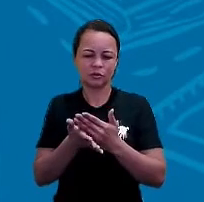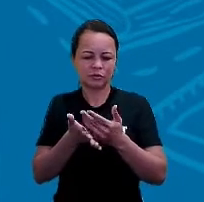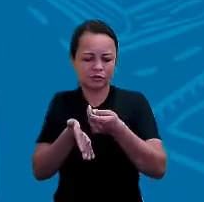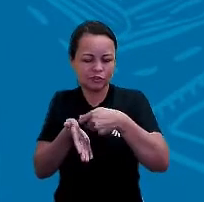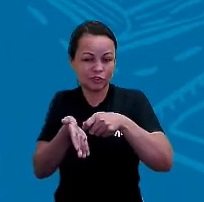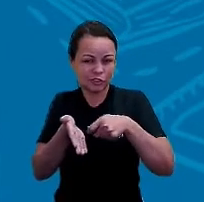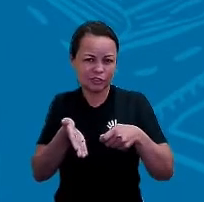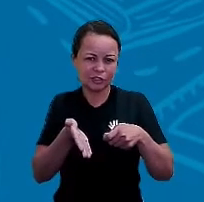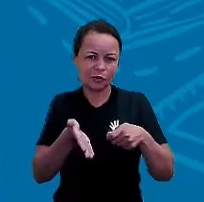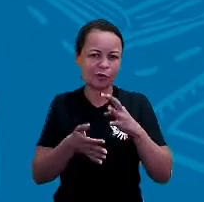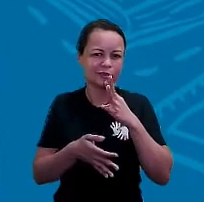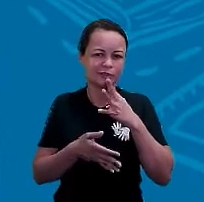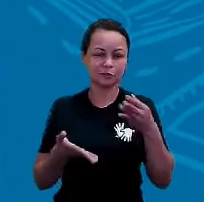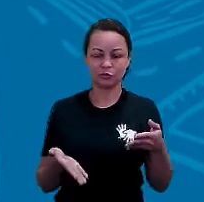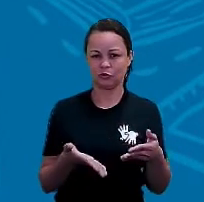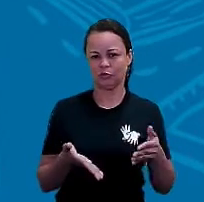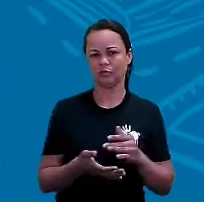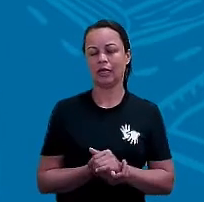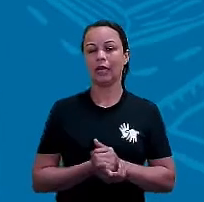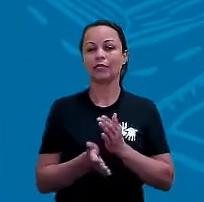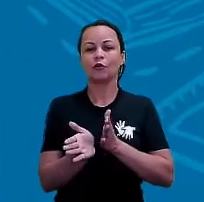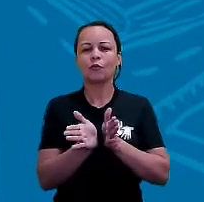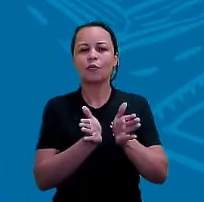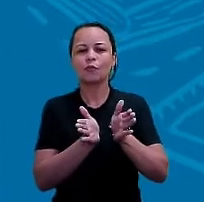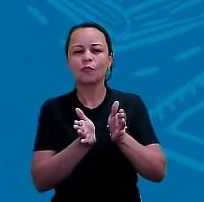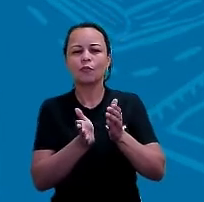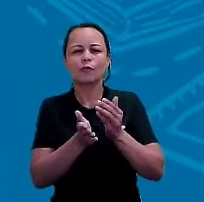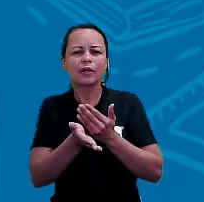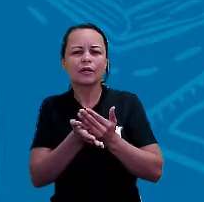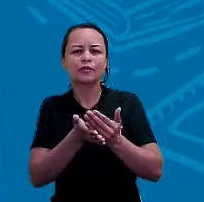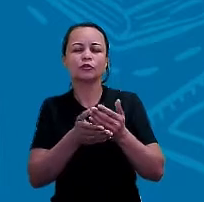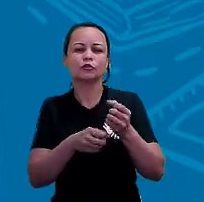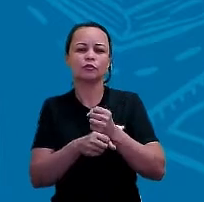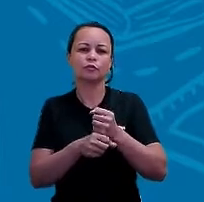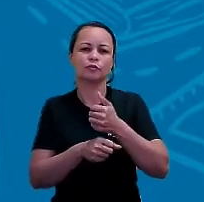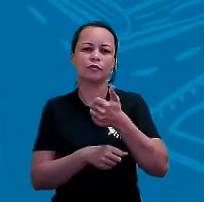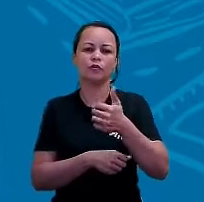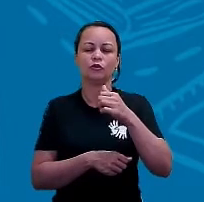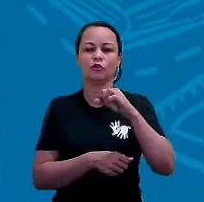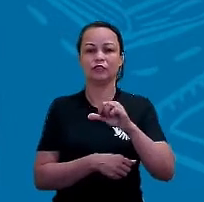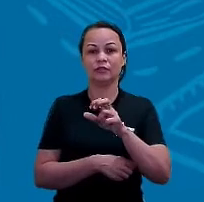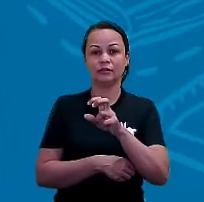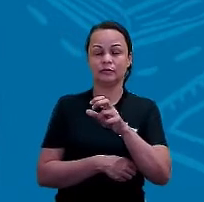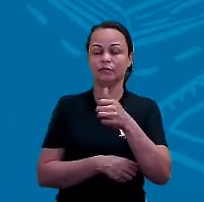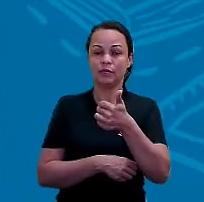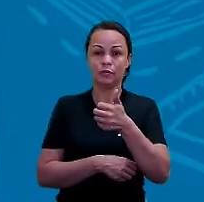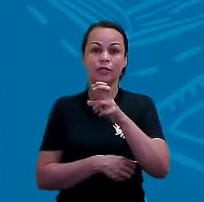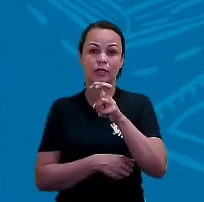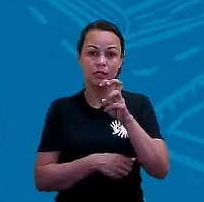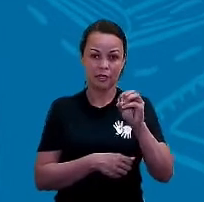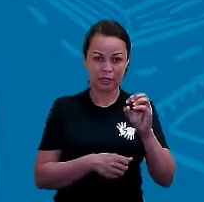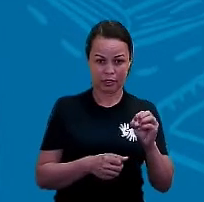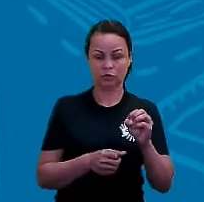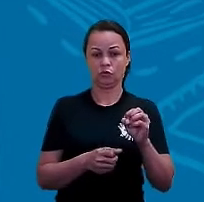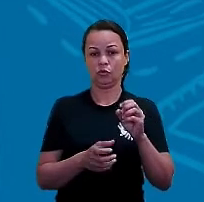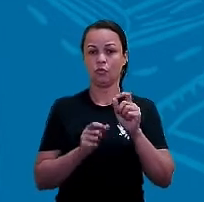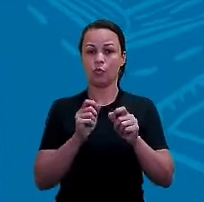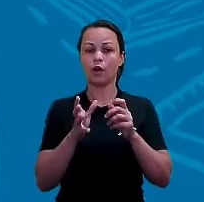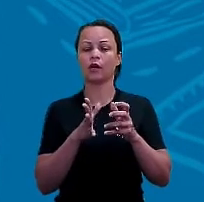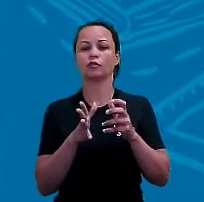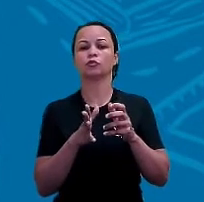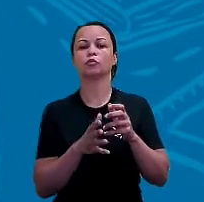tem início lá por volta de 1500, quando Pedro Álvares Cabral chega aqui com a